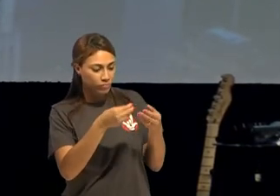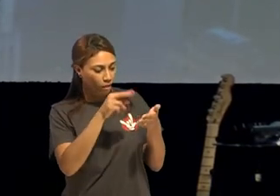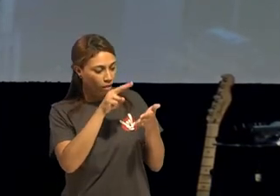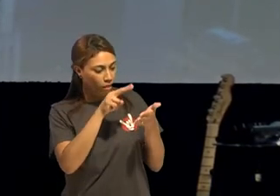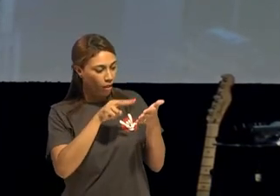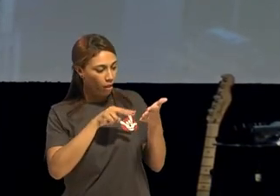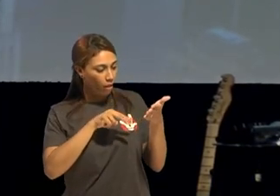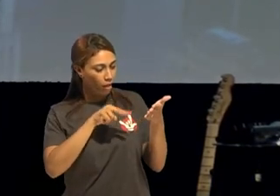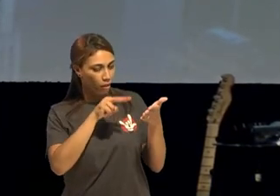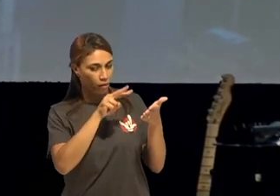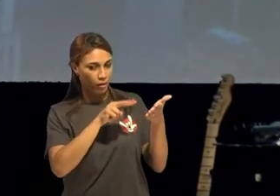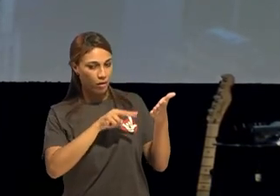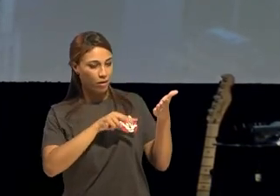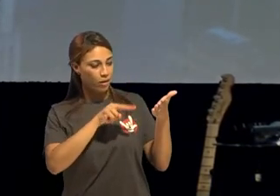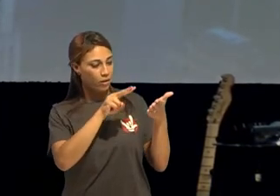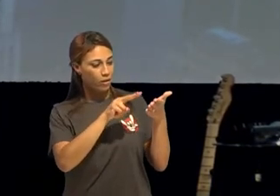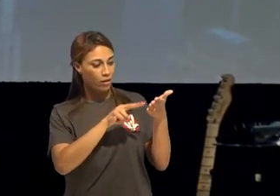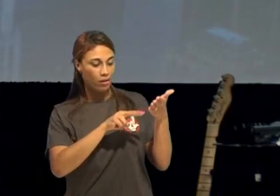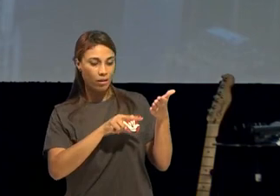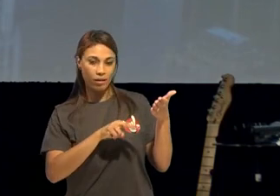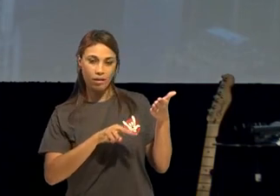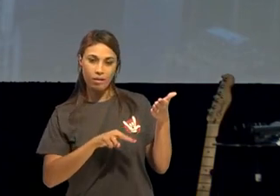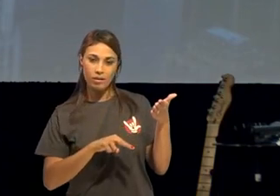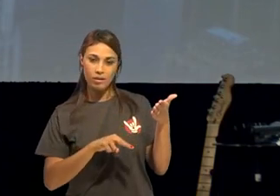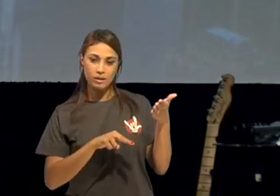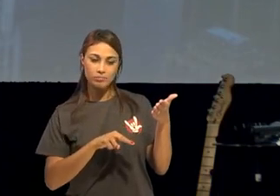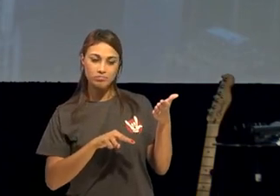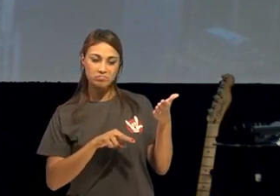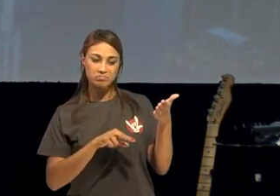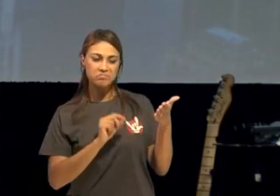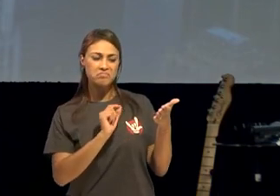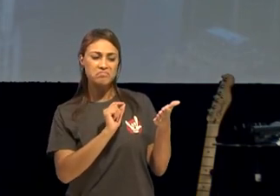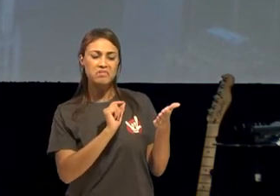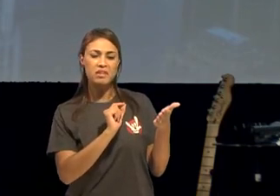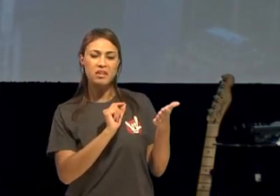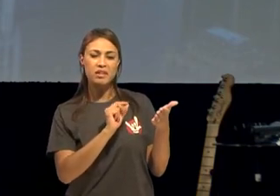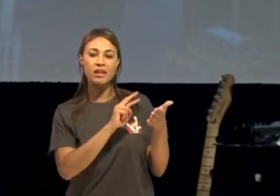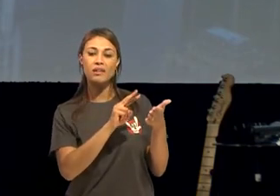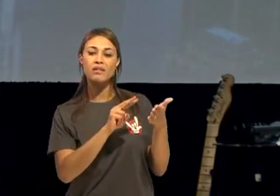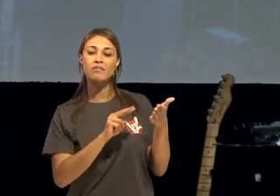E a minha vida, e lendo a carta escrita por quem? Pelo homem.